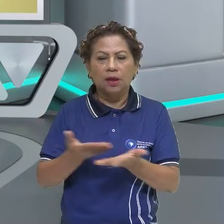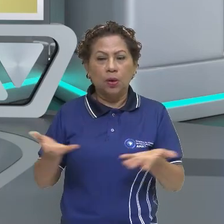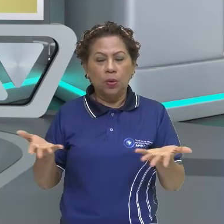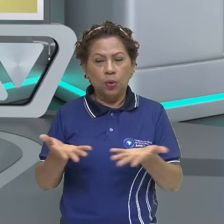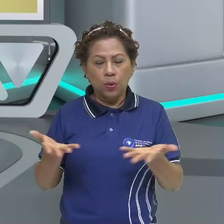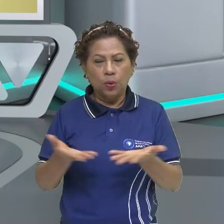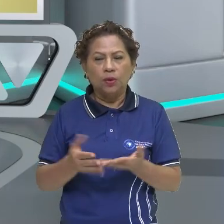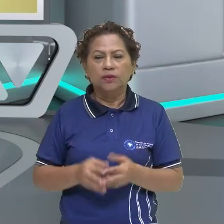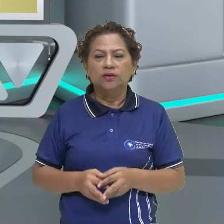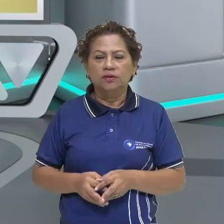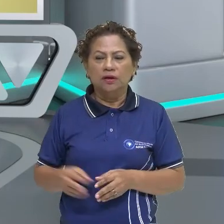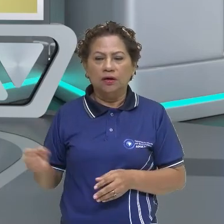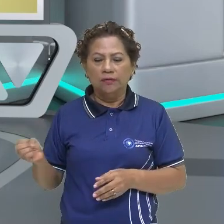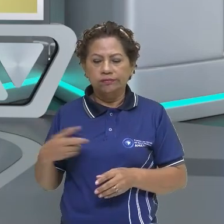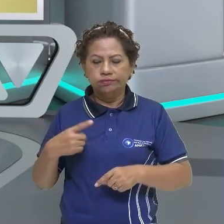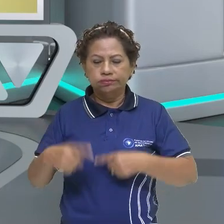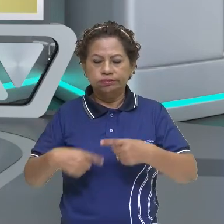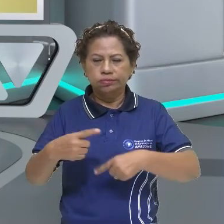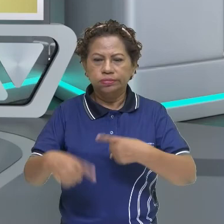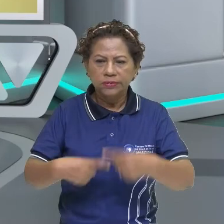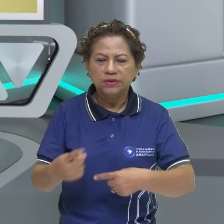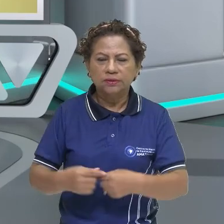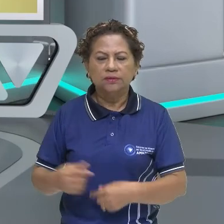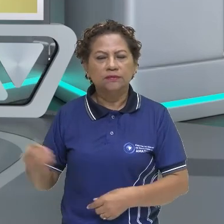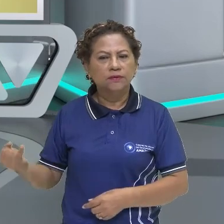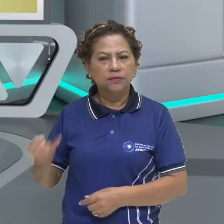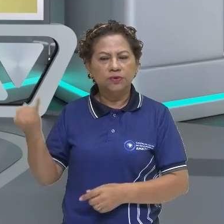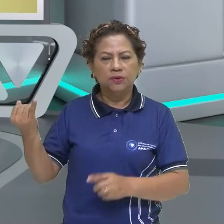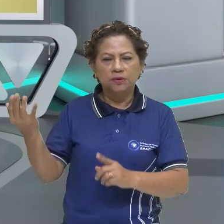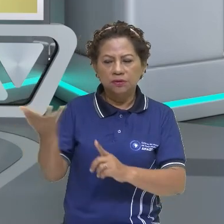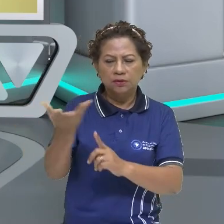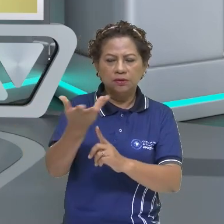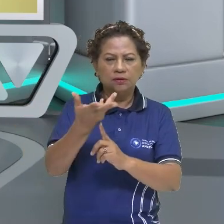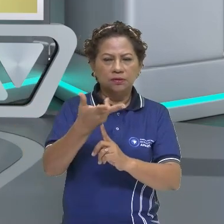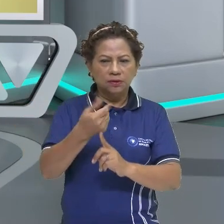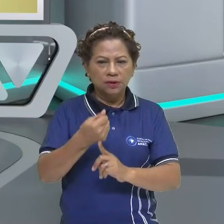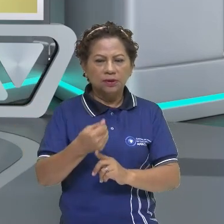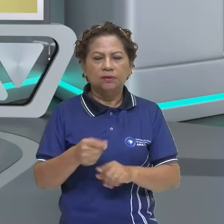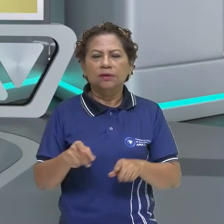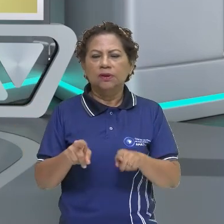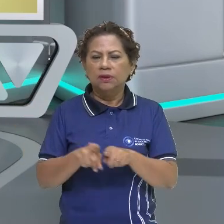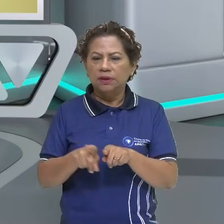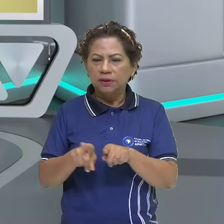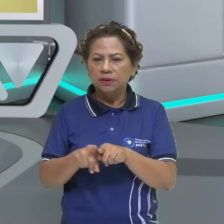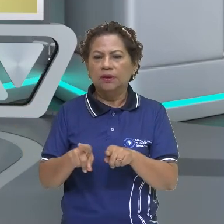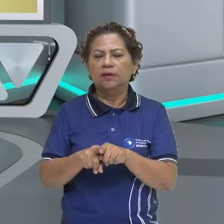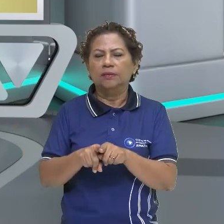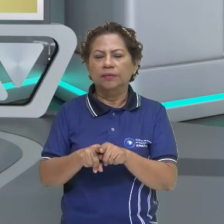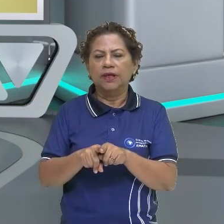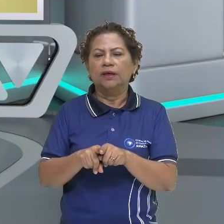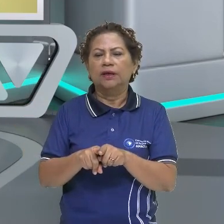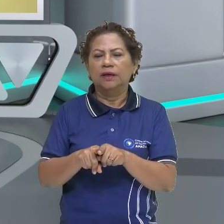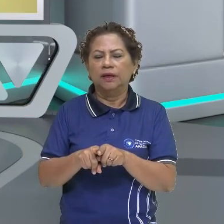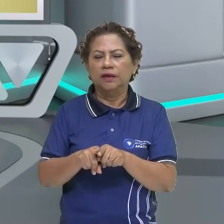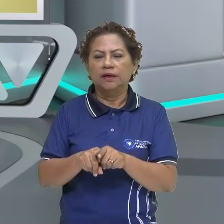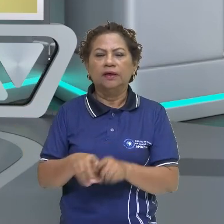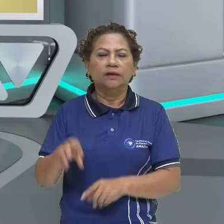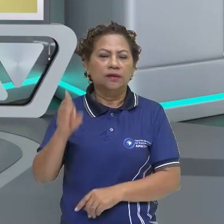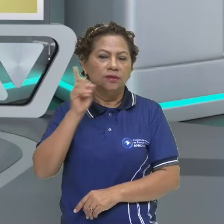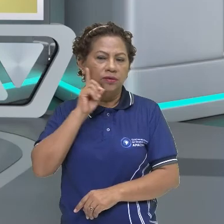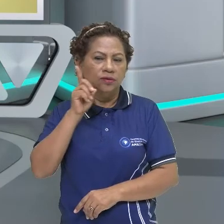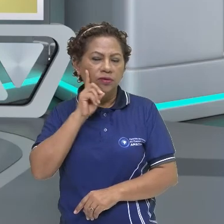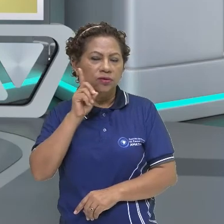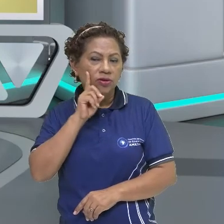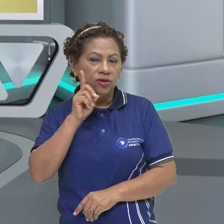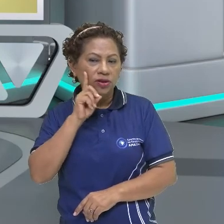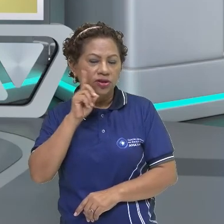Renascimento, um movimento artístico tão importante e que está também, não deixando de destacar, presente no nosso dia a dia, né,